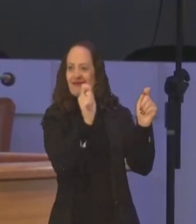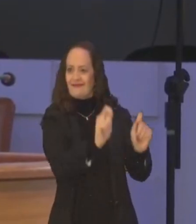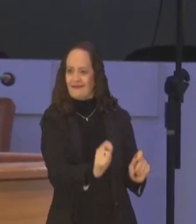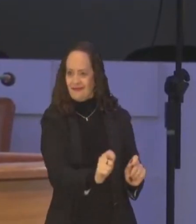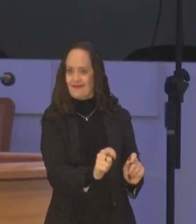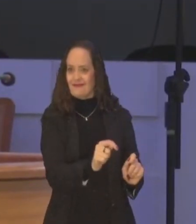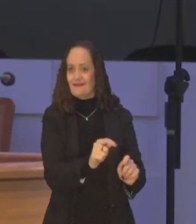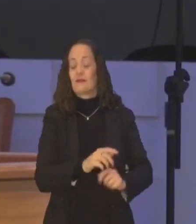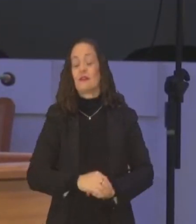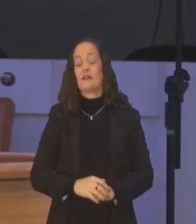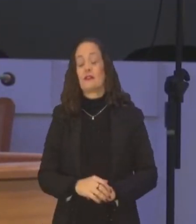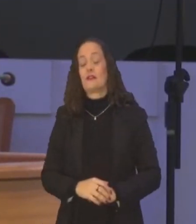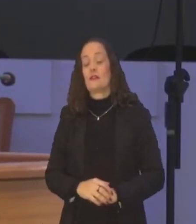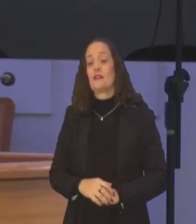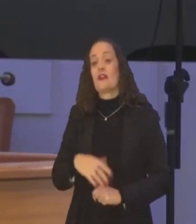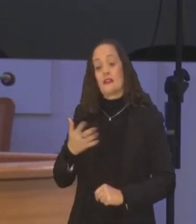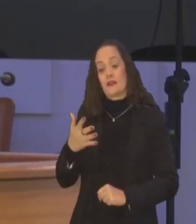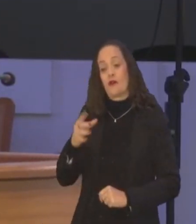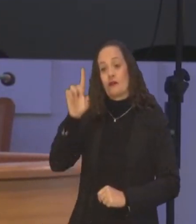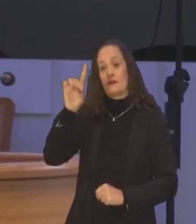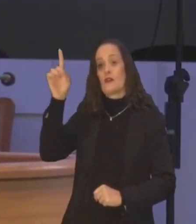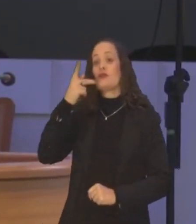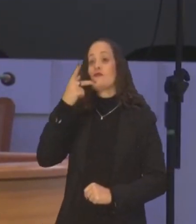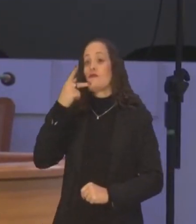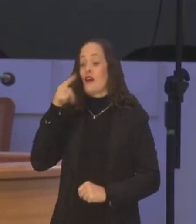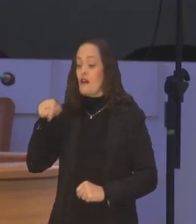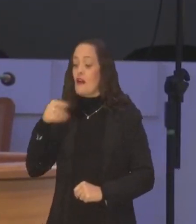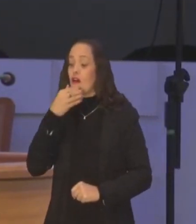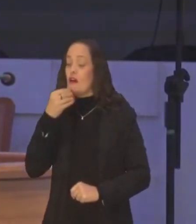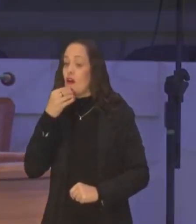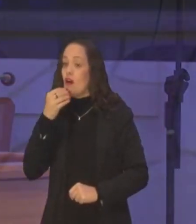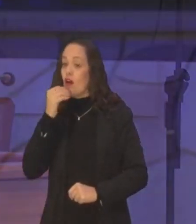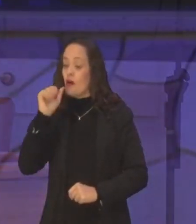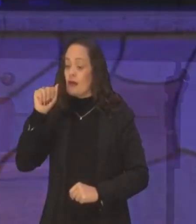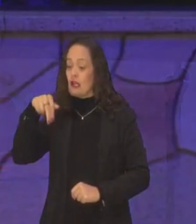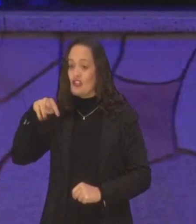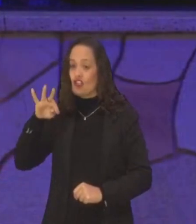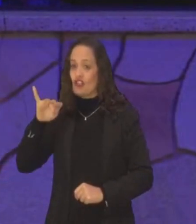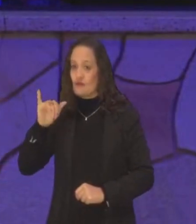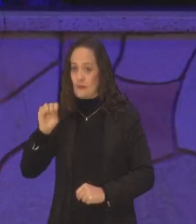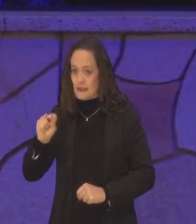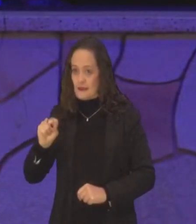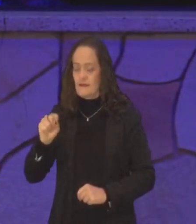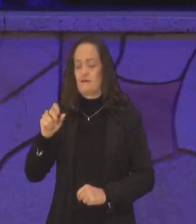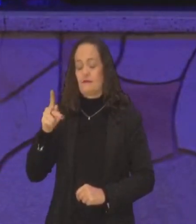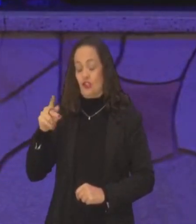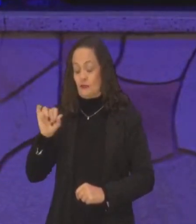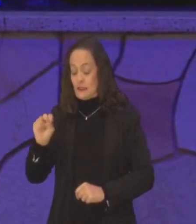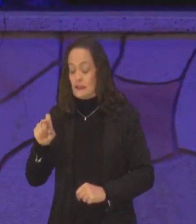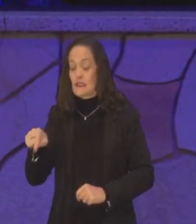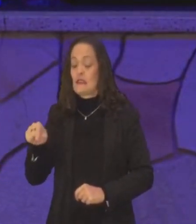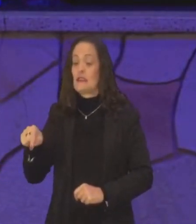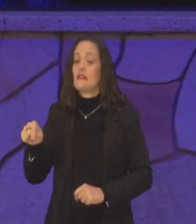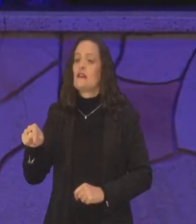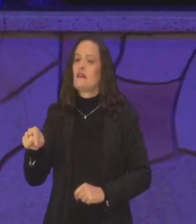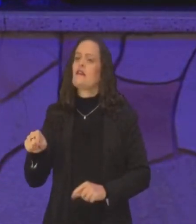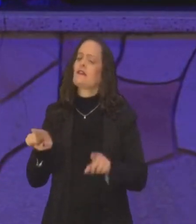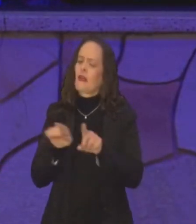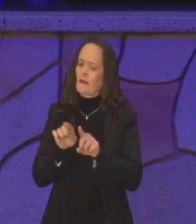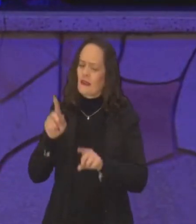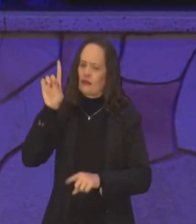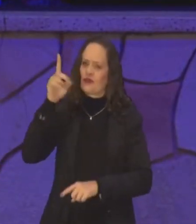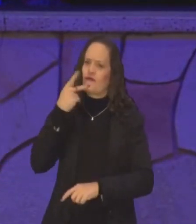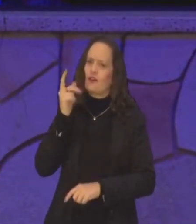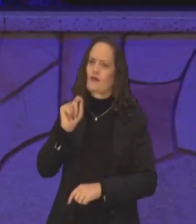Jesus cita a presença de Antipas no verso de número 13. O Senhor Jesus também cita